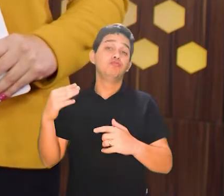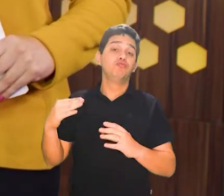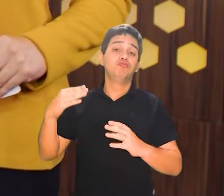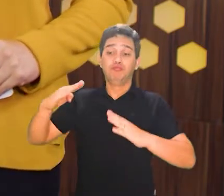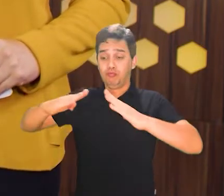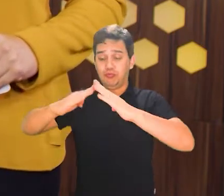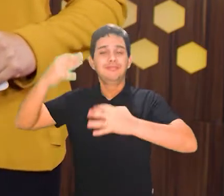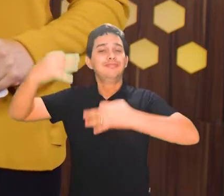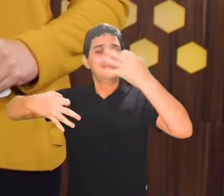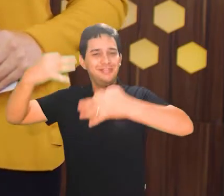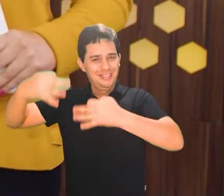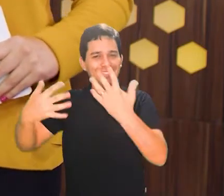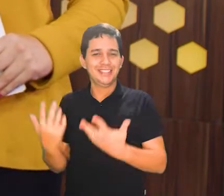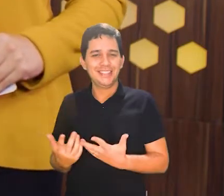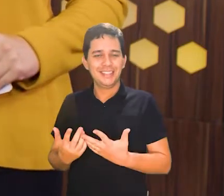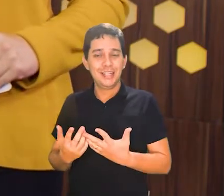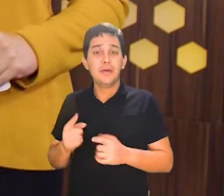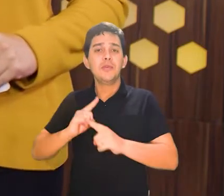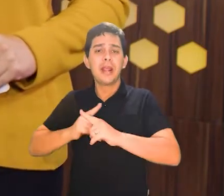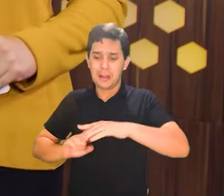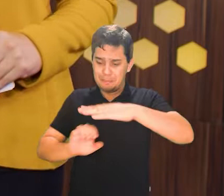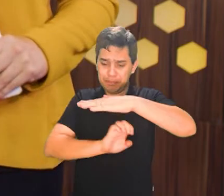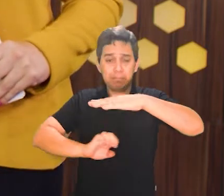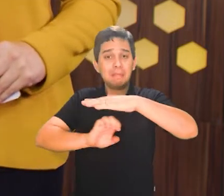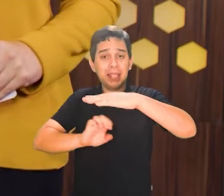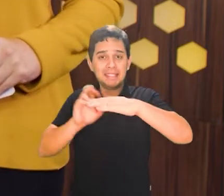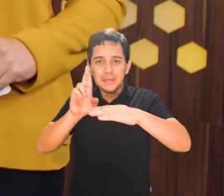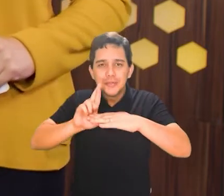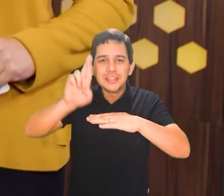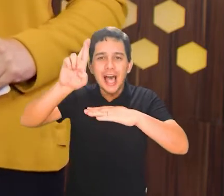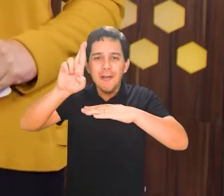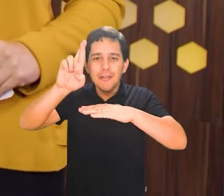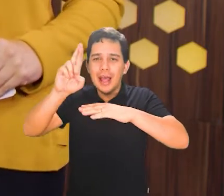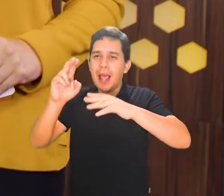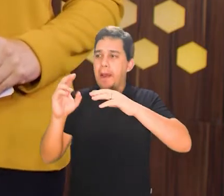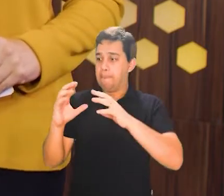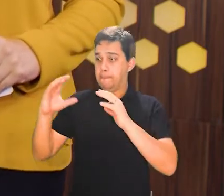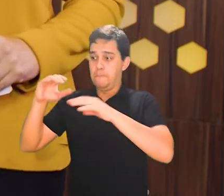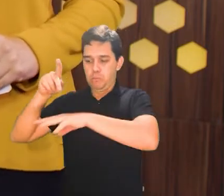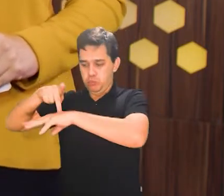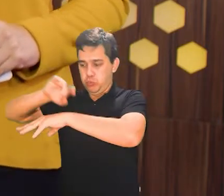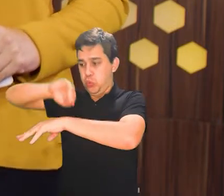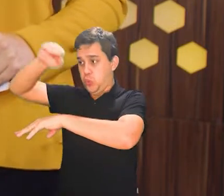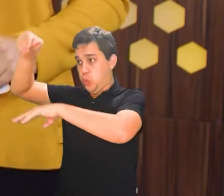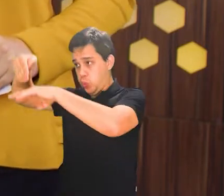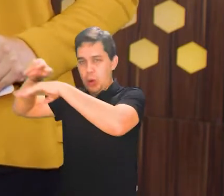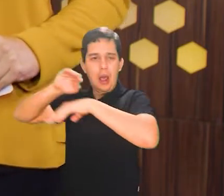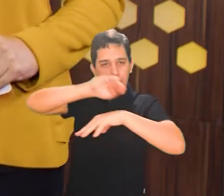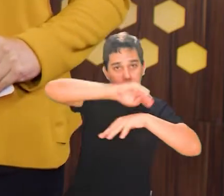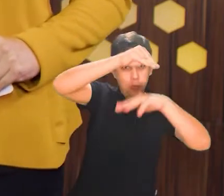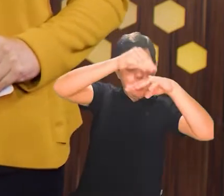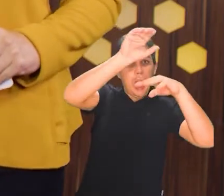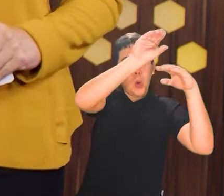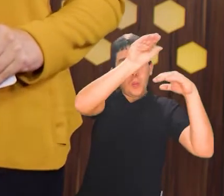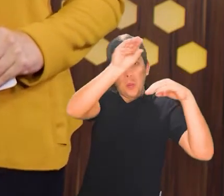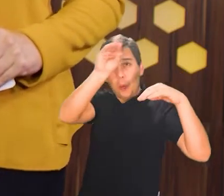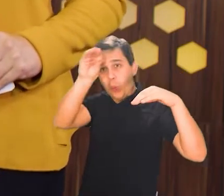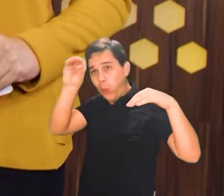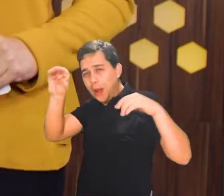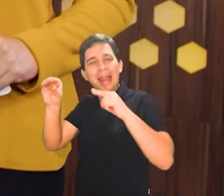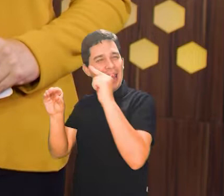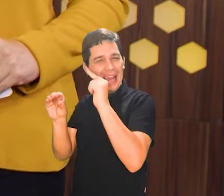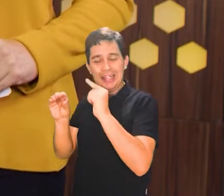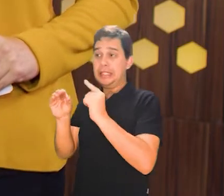que a companhia que opera o bondinho do Pão de Açúcar implemente no prazo de 30 dias política de reembolso aos